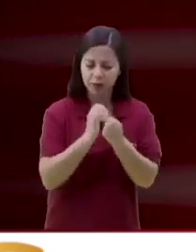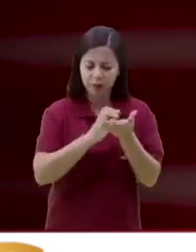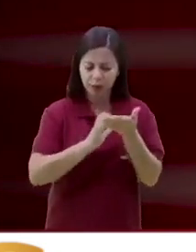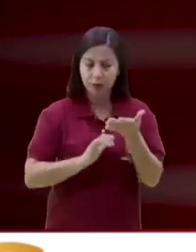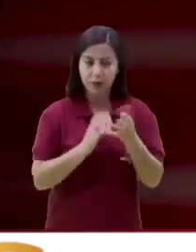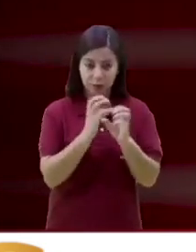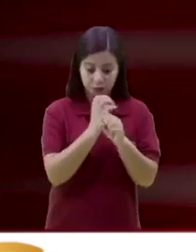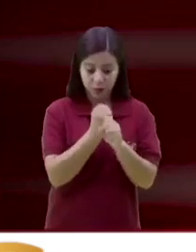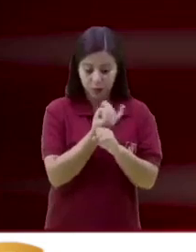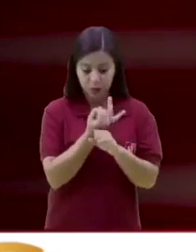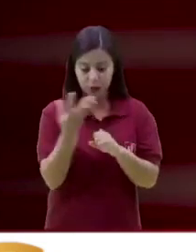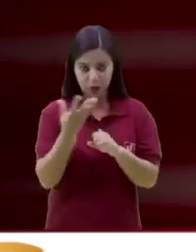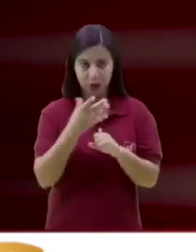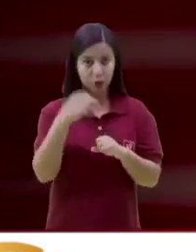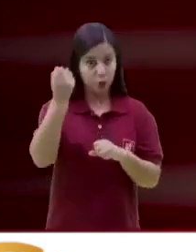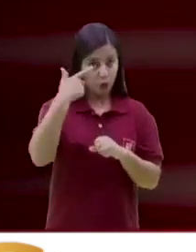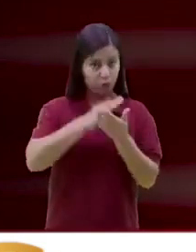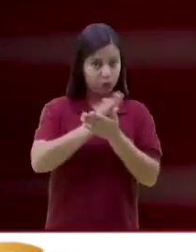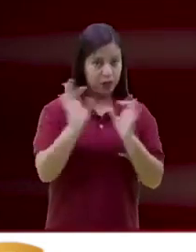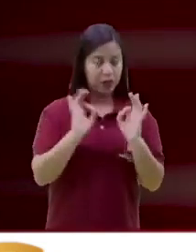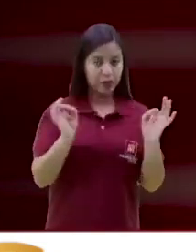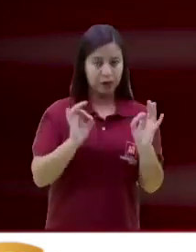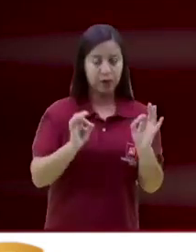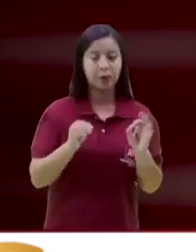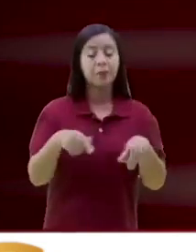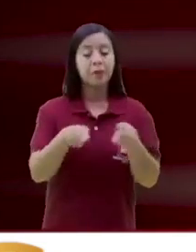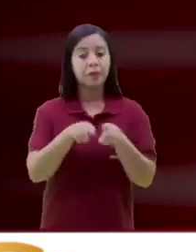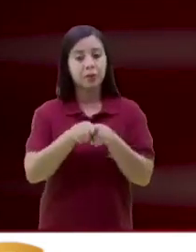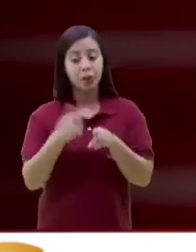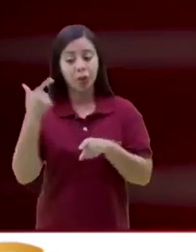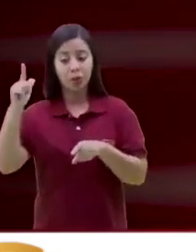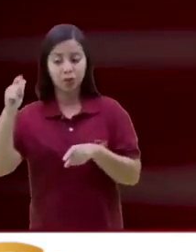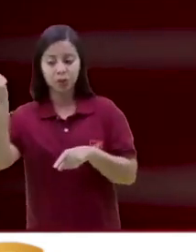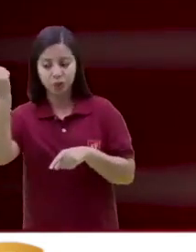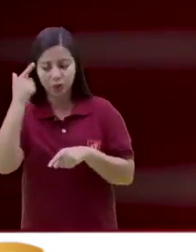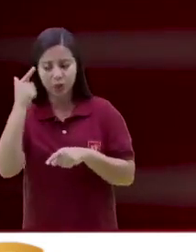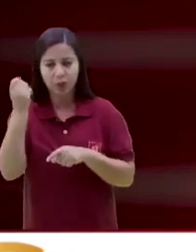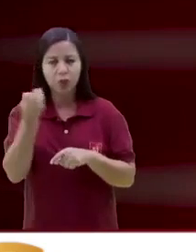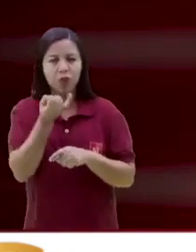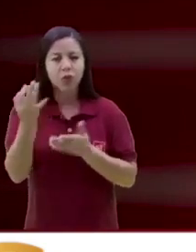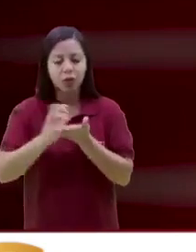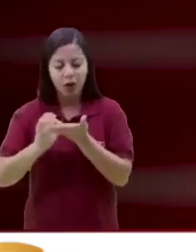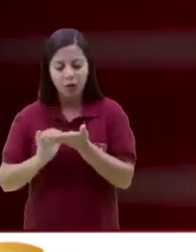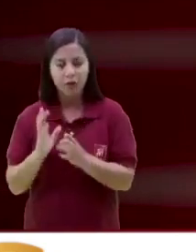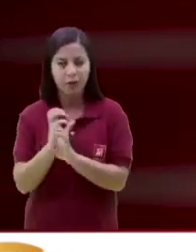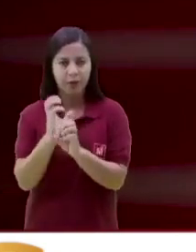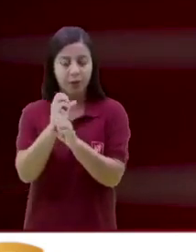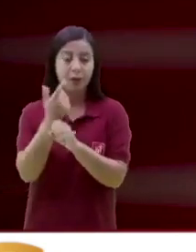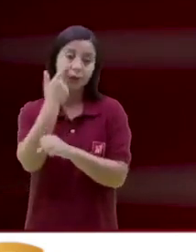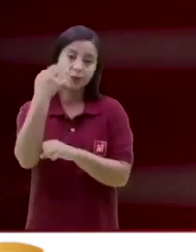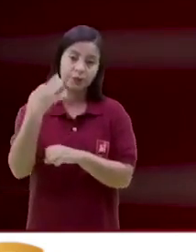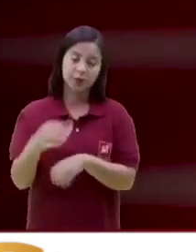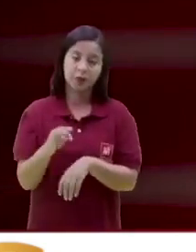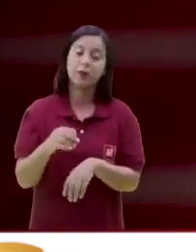ao calor sem carga solar, ou seja, sem exposição ao sol, e com carga solar. Então eu tenho duas